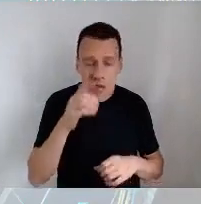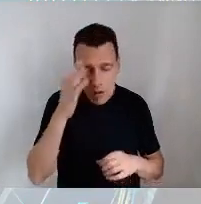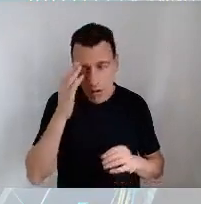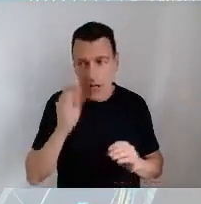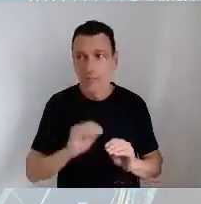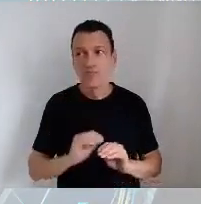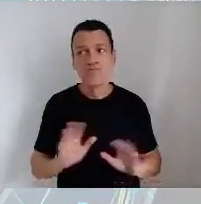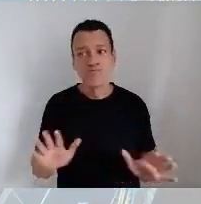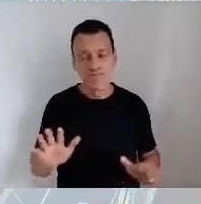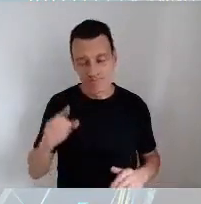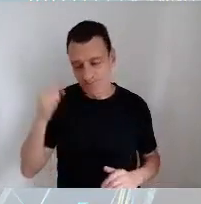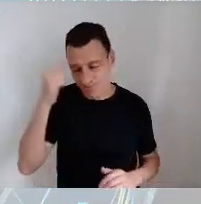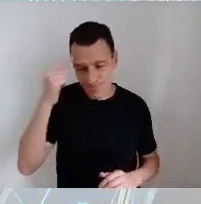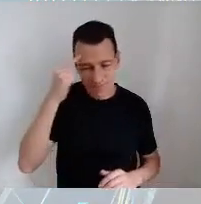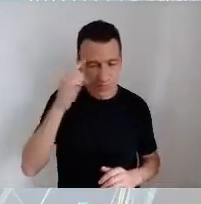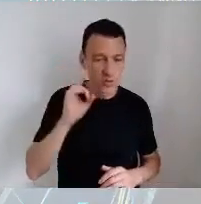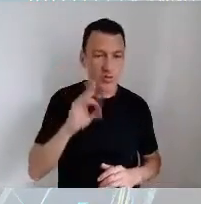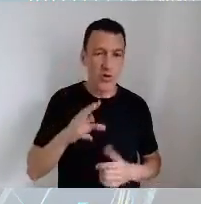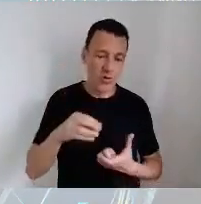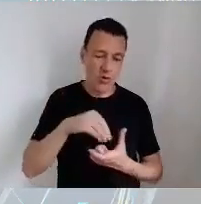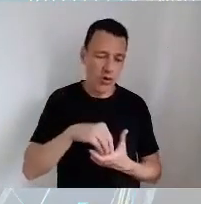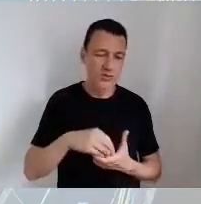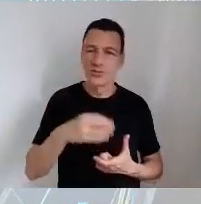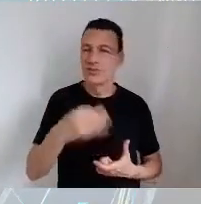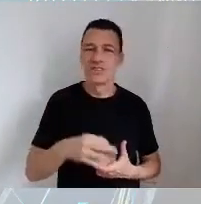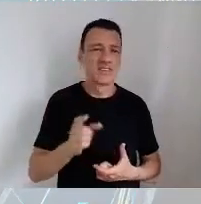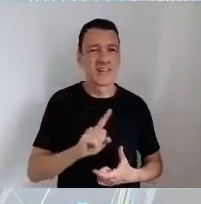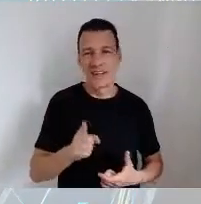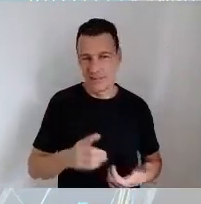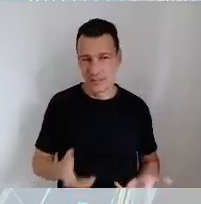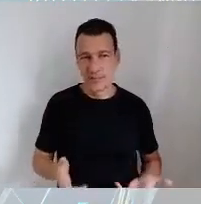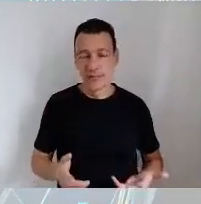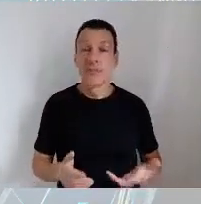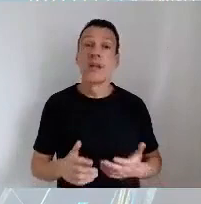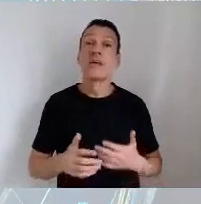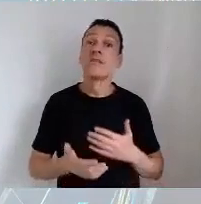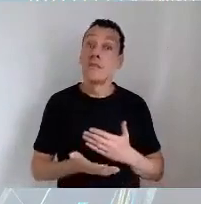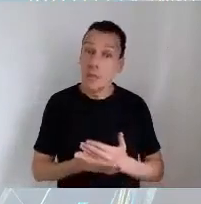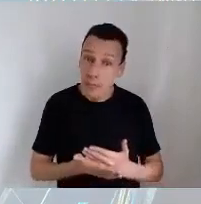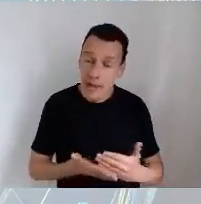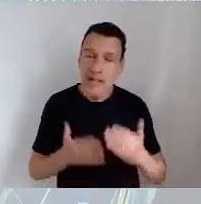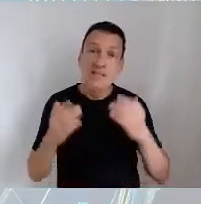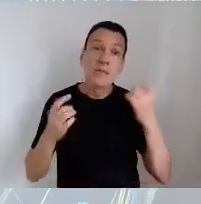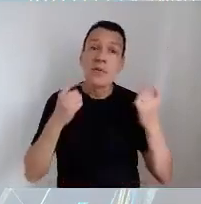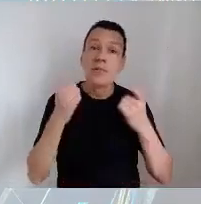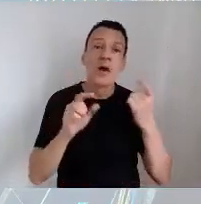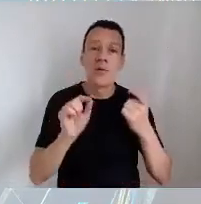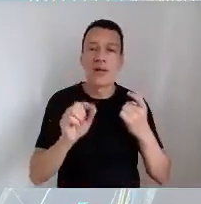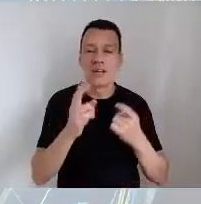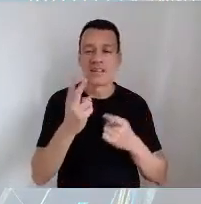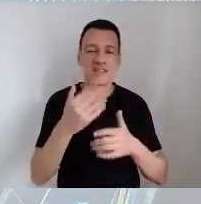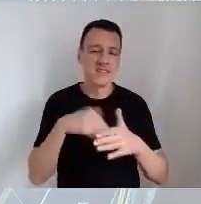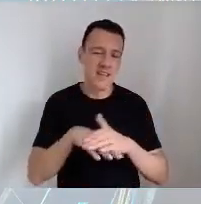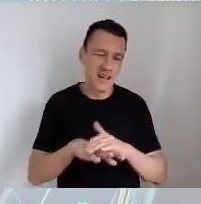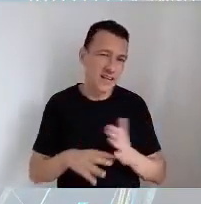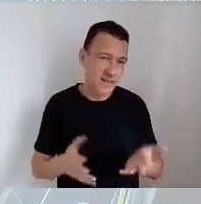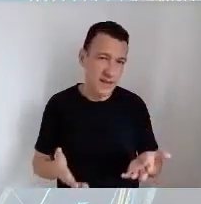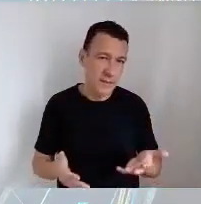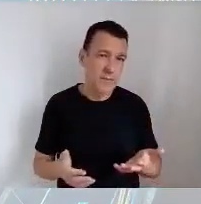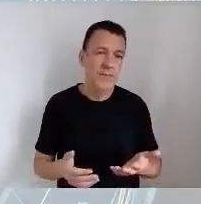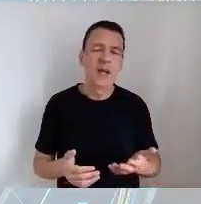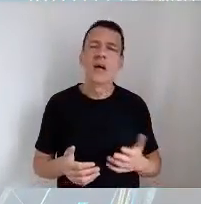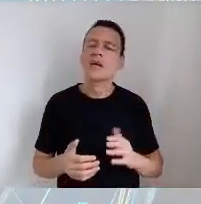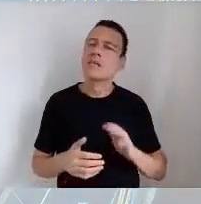suficiente e aí você começa eventualmente a se preocupar com design quando é que nasce pro dev a